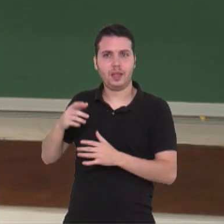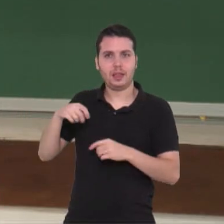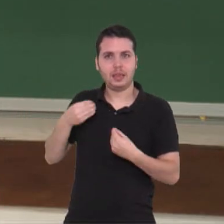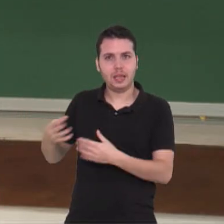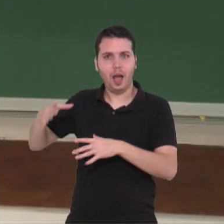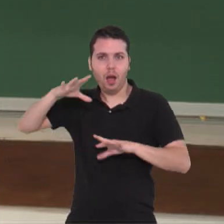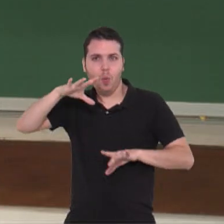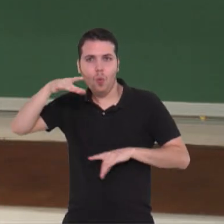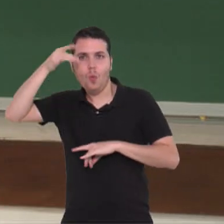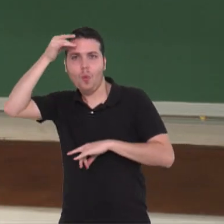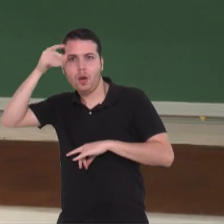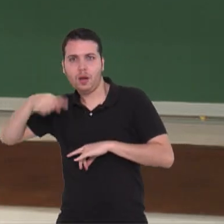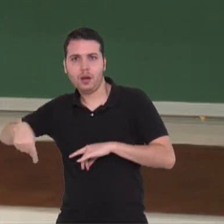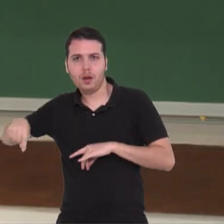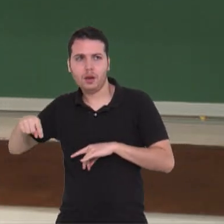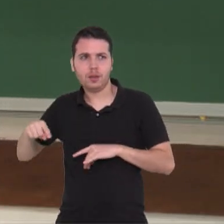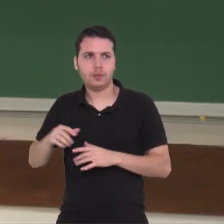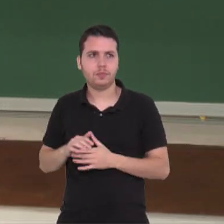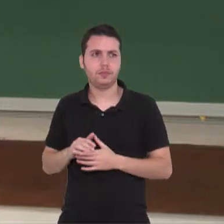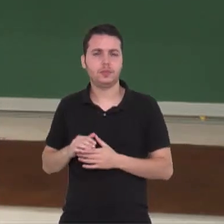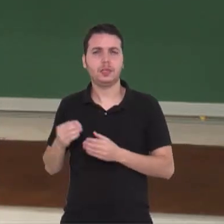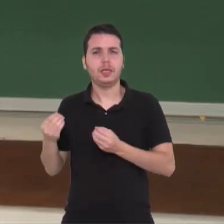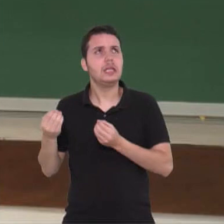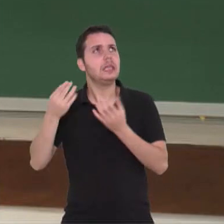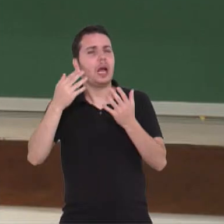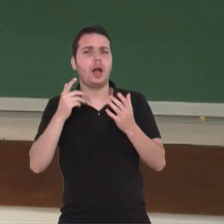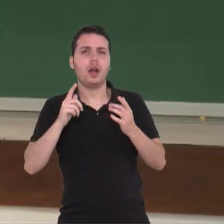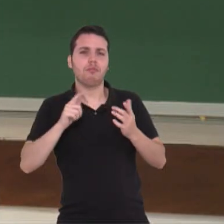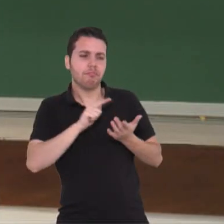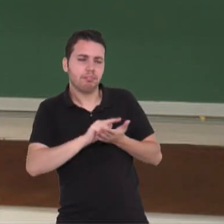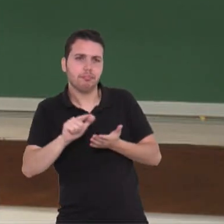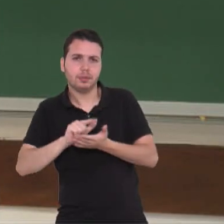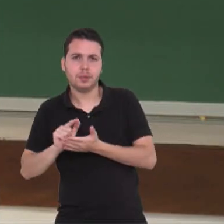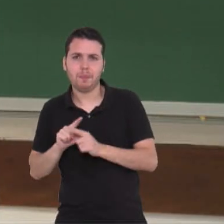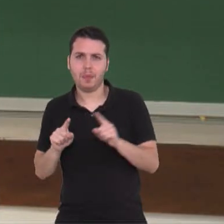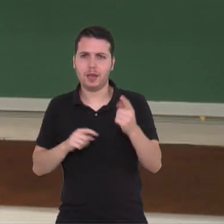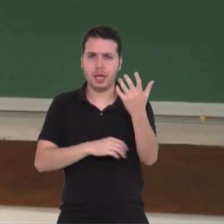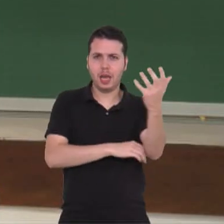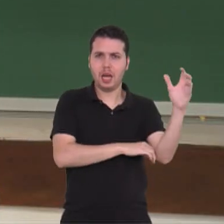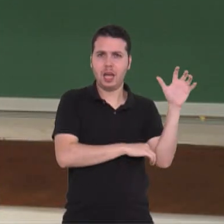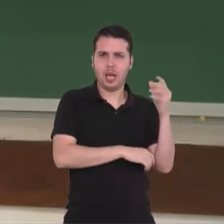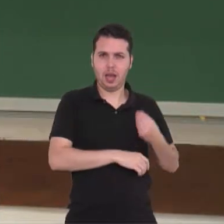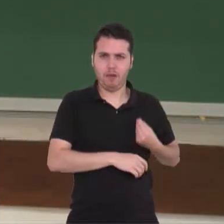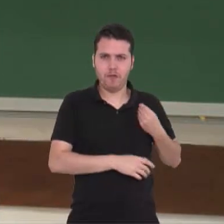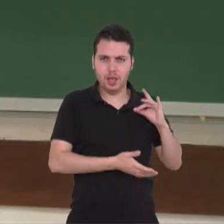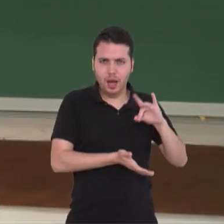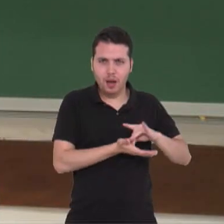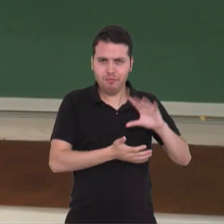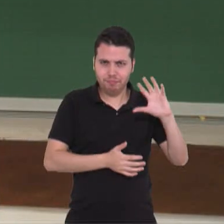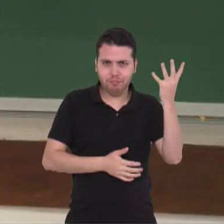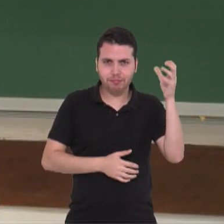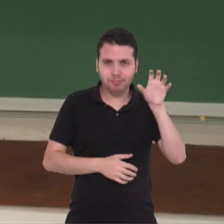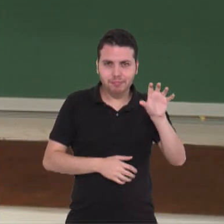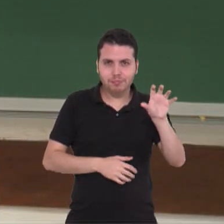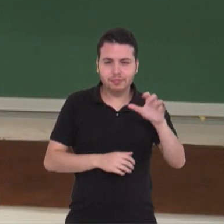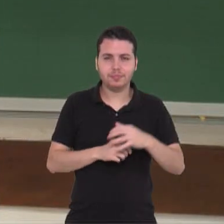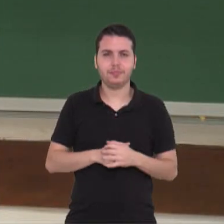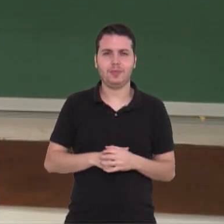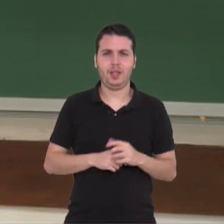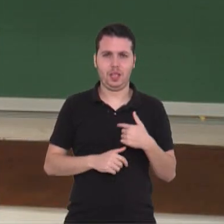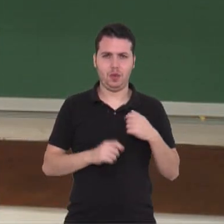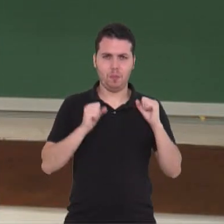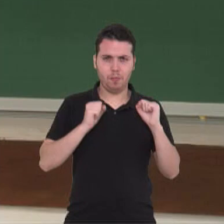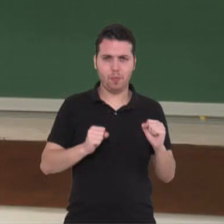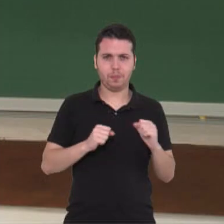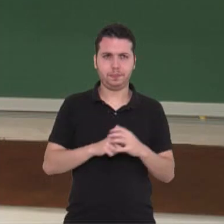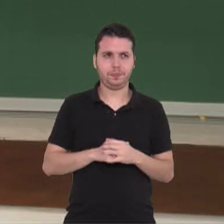vocês já aprenderam, e eles estão entregando, estão limpando. Na nossa vida real aqui, acontece isso? Então, eu posso